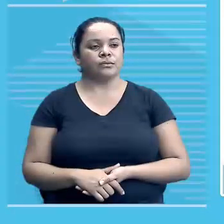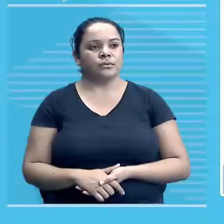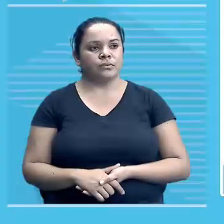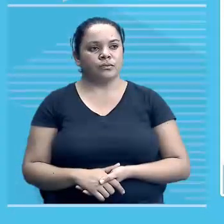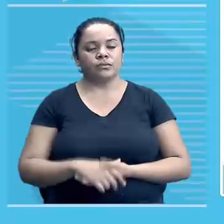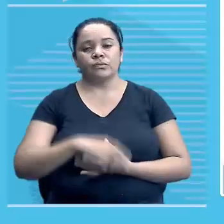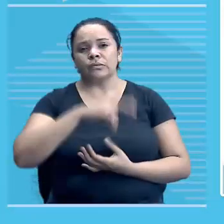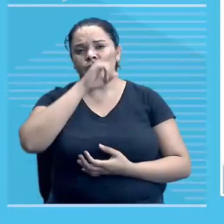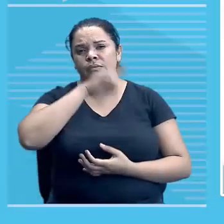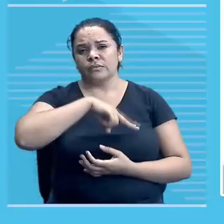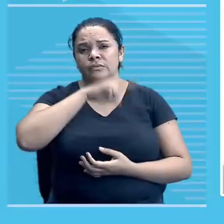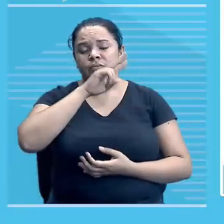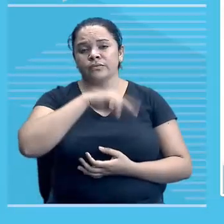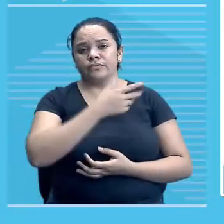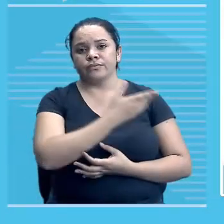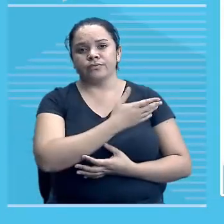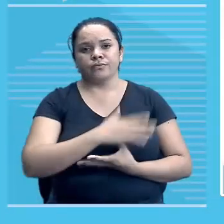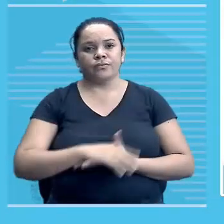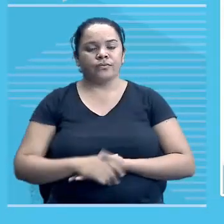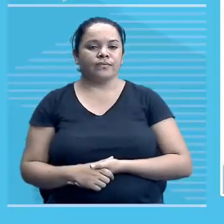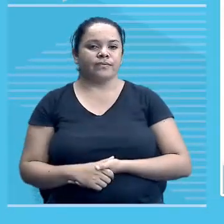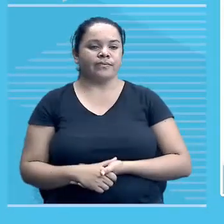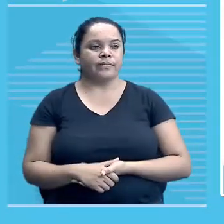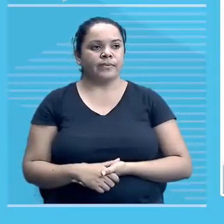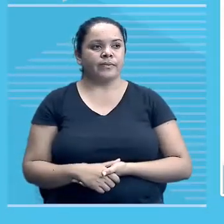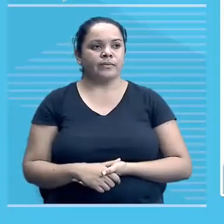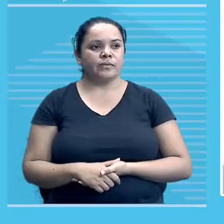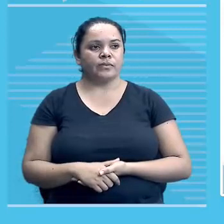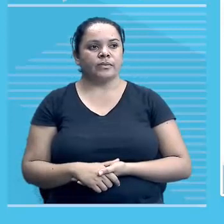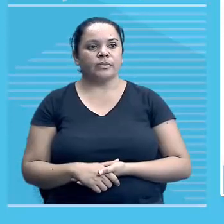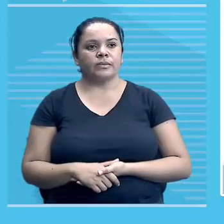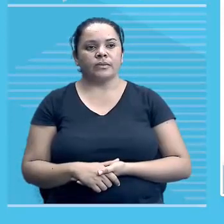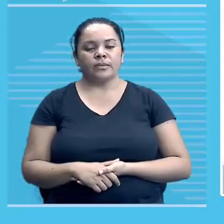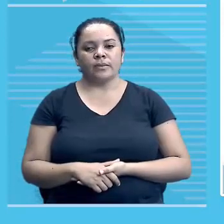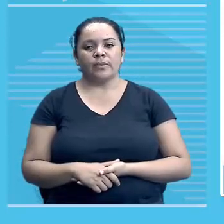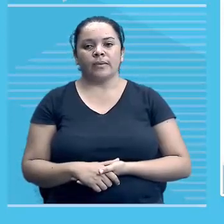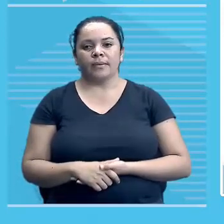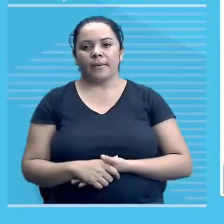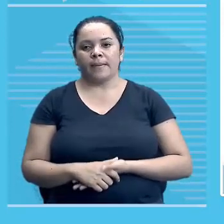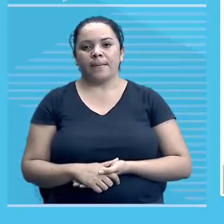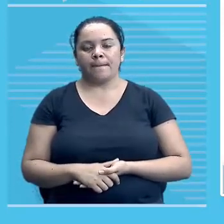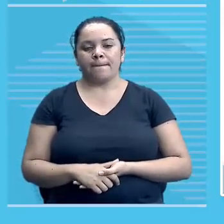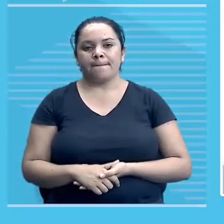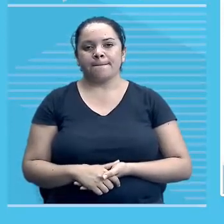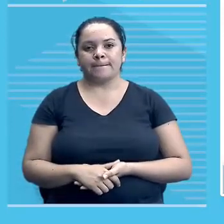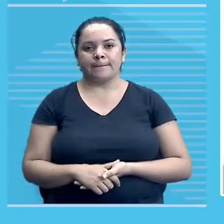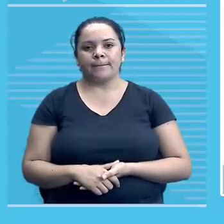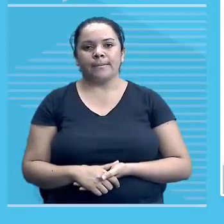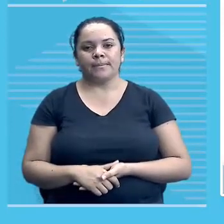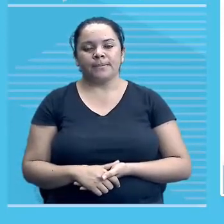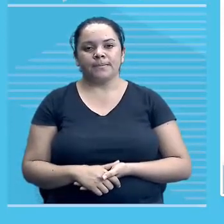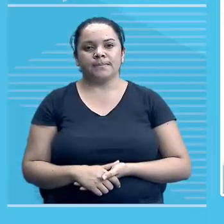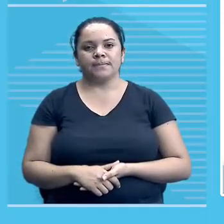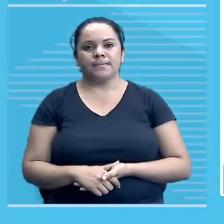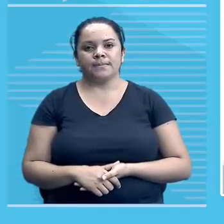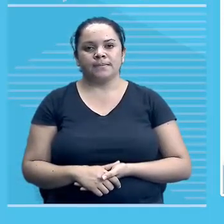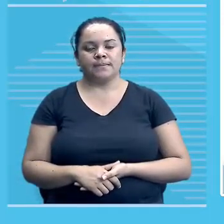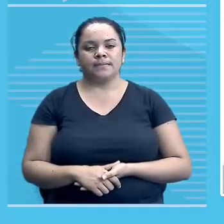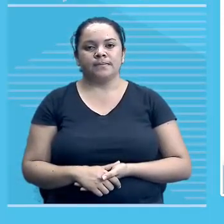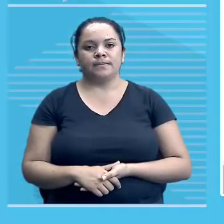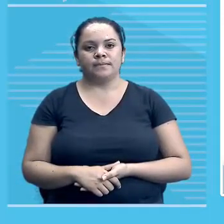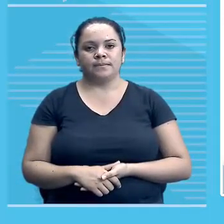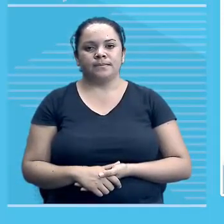construídos por cooperativas locais de pescadores. em formato de